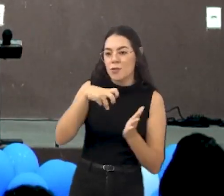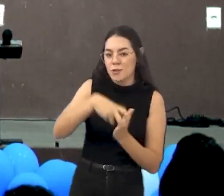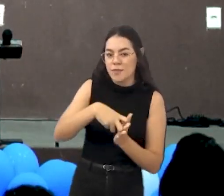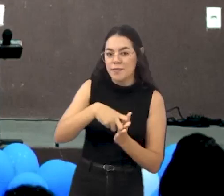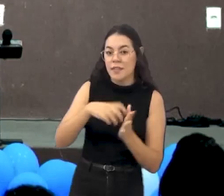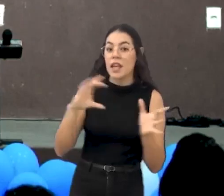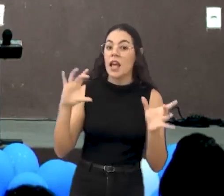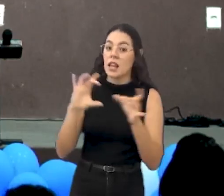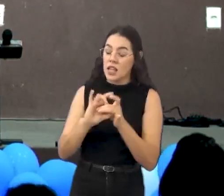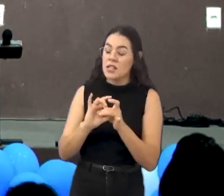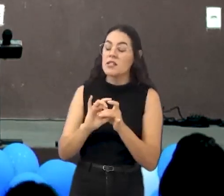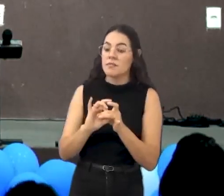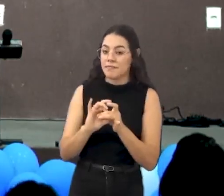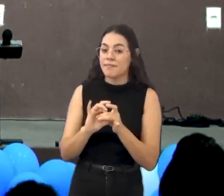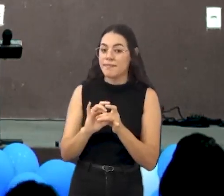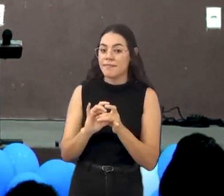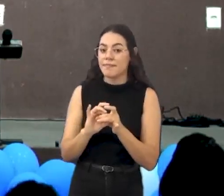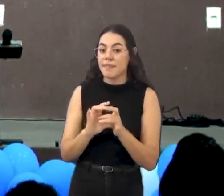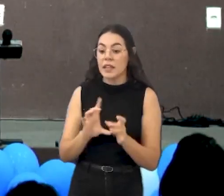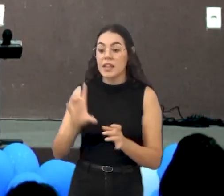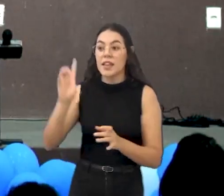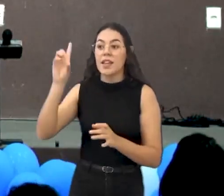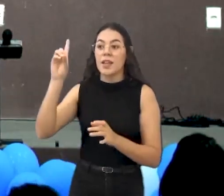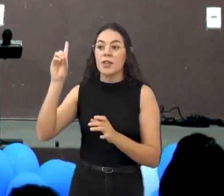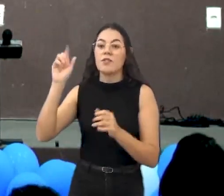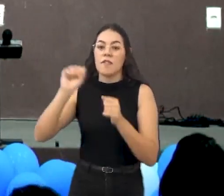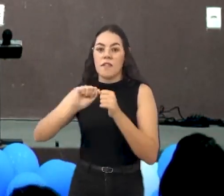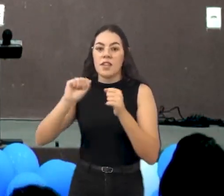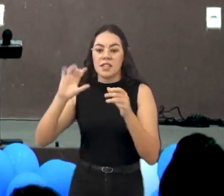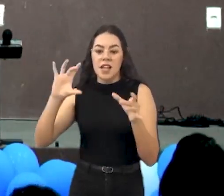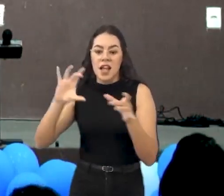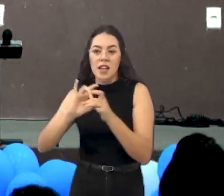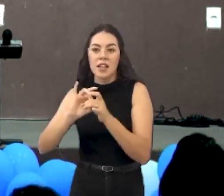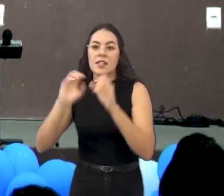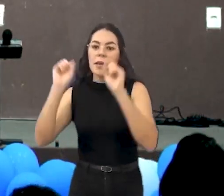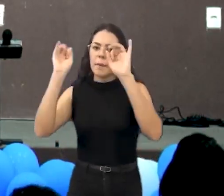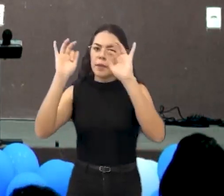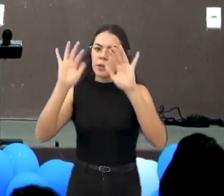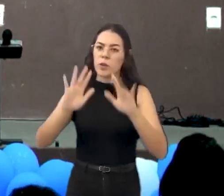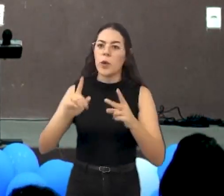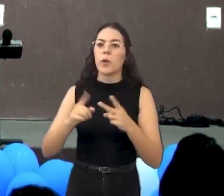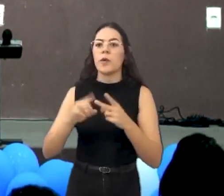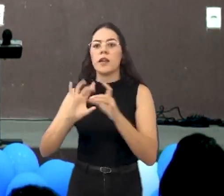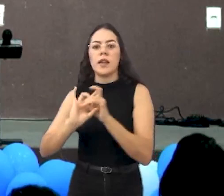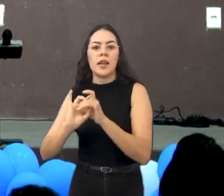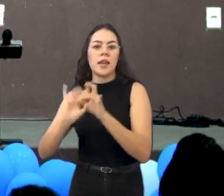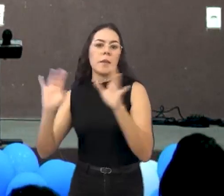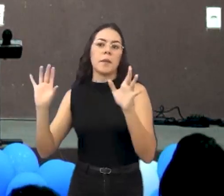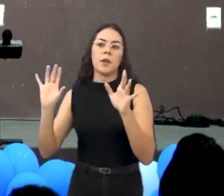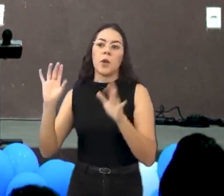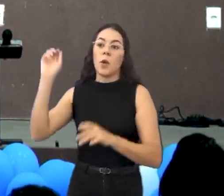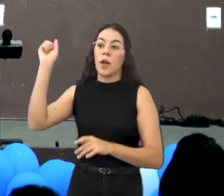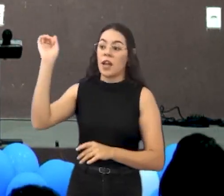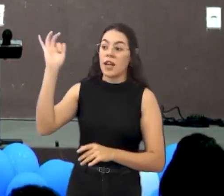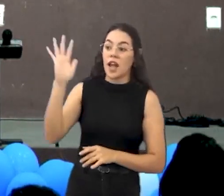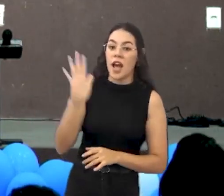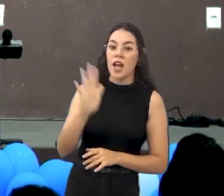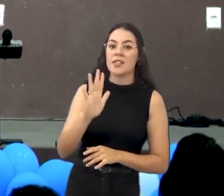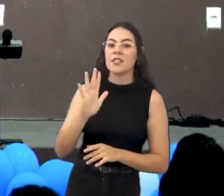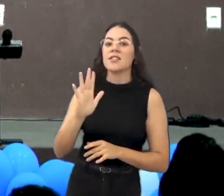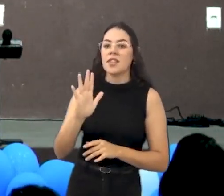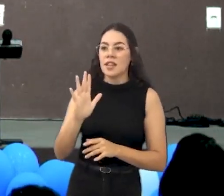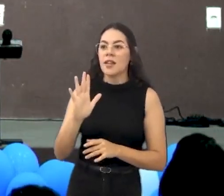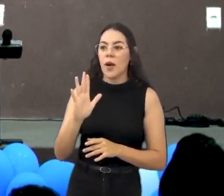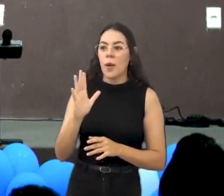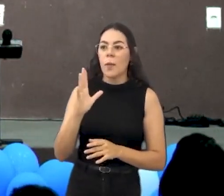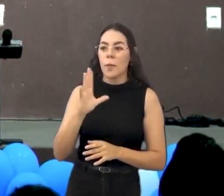era condicional. Deus então fez essa aliança e abençoou, libertou, concedeu graça ao povo. Mas o